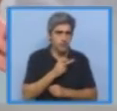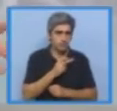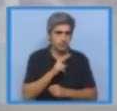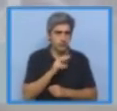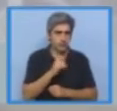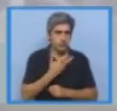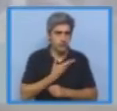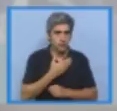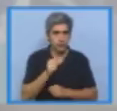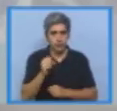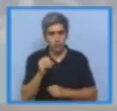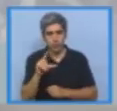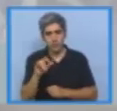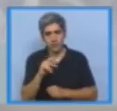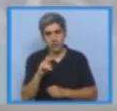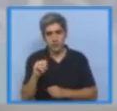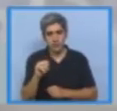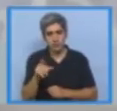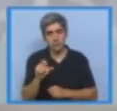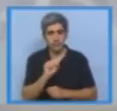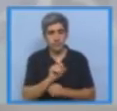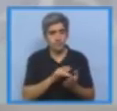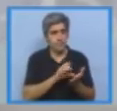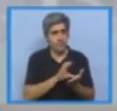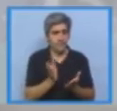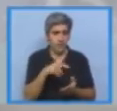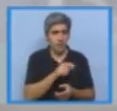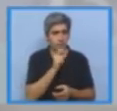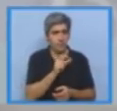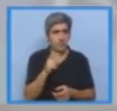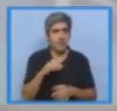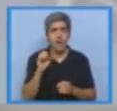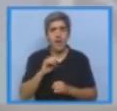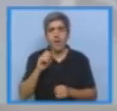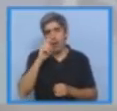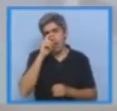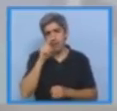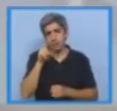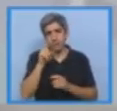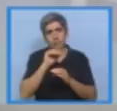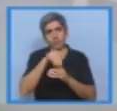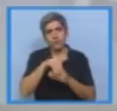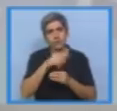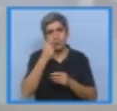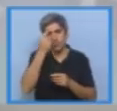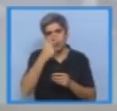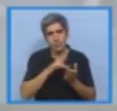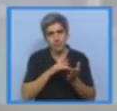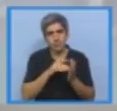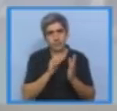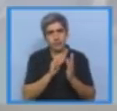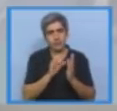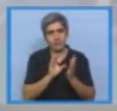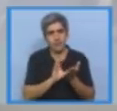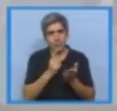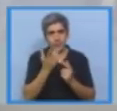personagens bíblicas, não é? Por isso, claro. E que, se calhar, nenhum adepto se lembra de que por trás daquilo está uma história bíblica. Pronto.